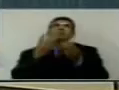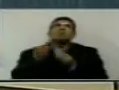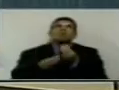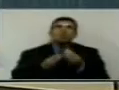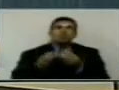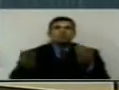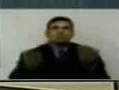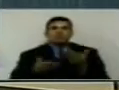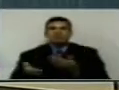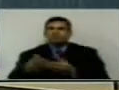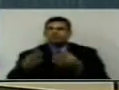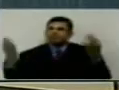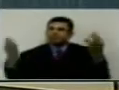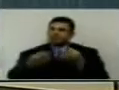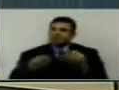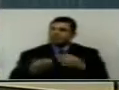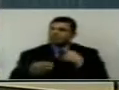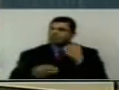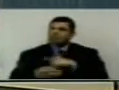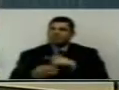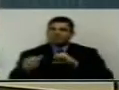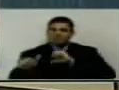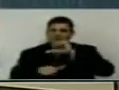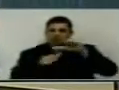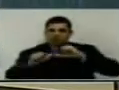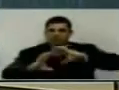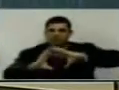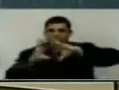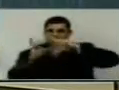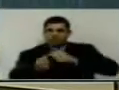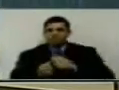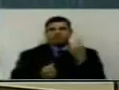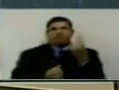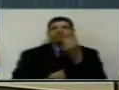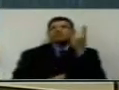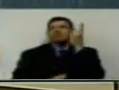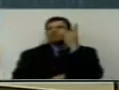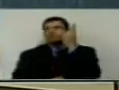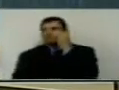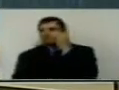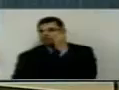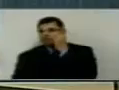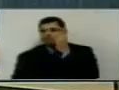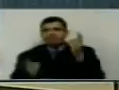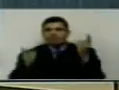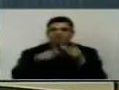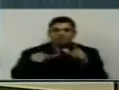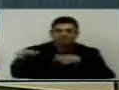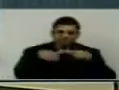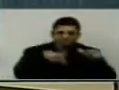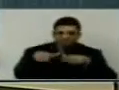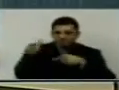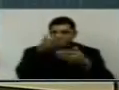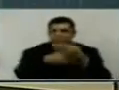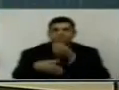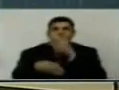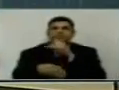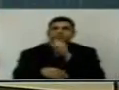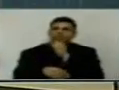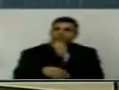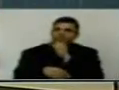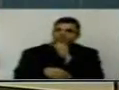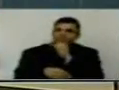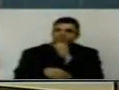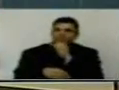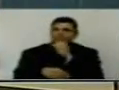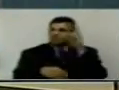agora eu tenho certeza de que nós estamos mudando, a cada dia, com pequenas ações, com bons exemplos, com história